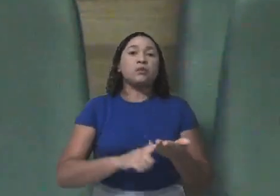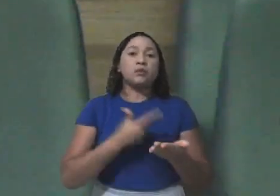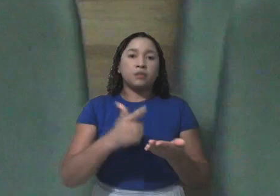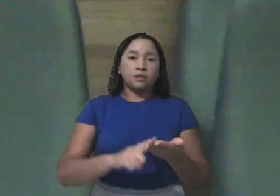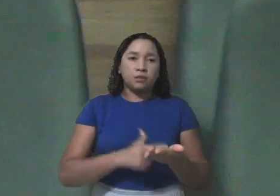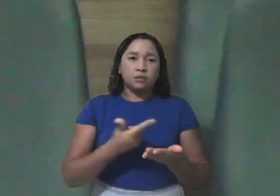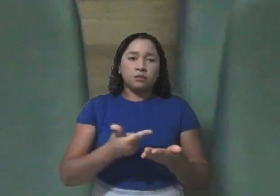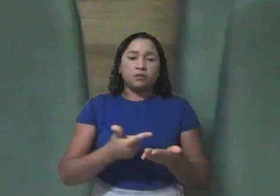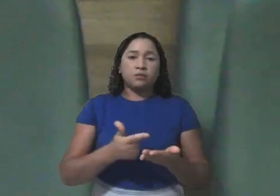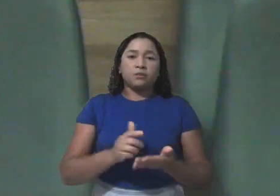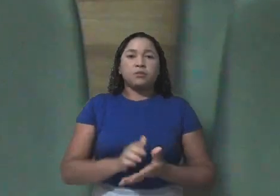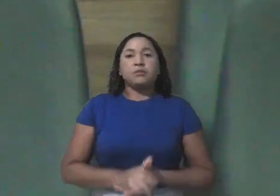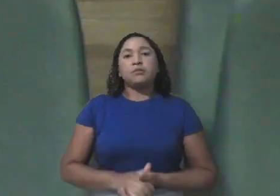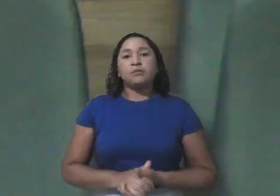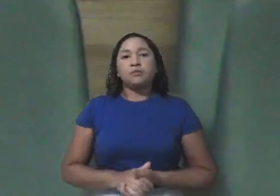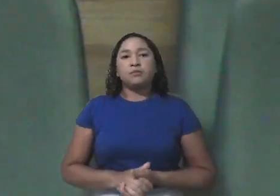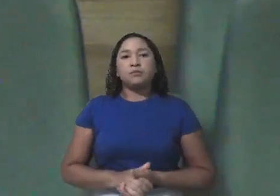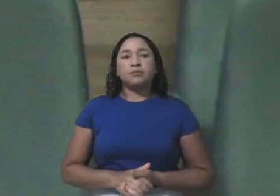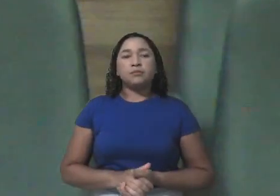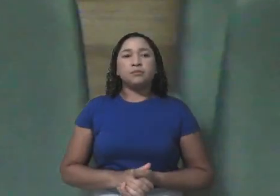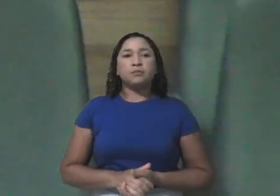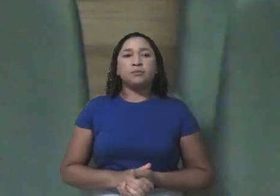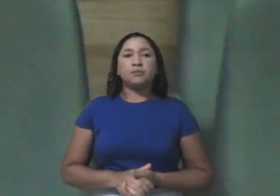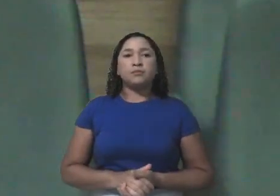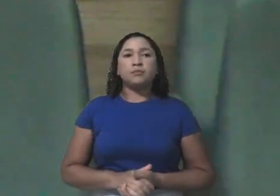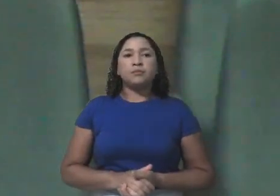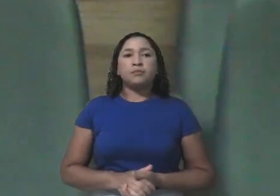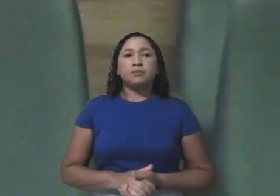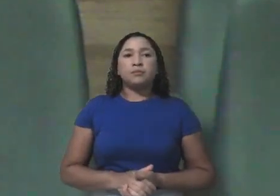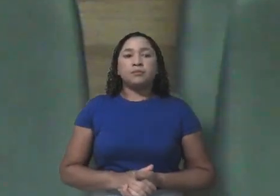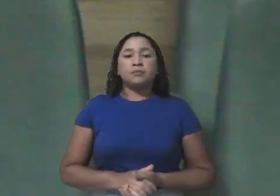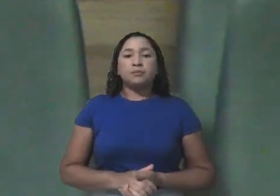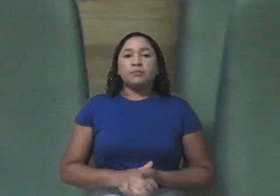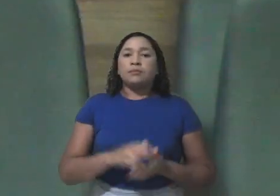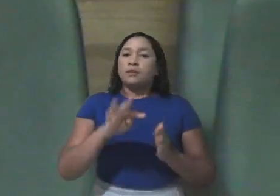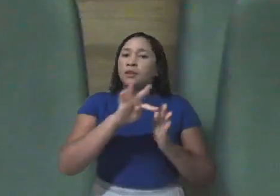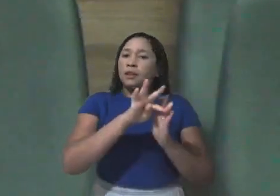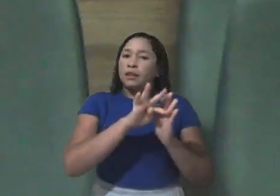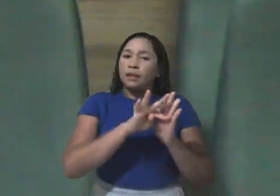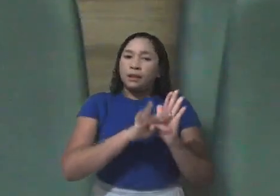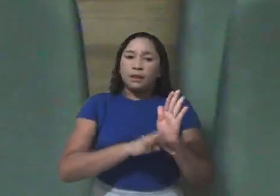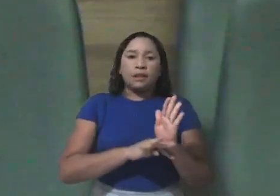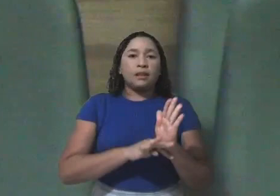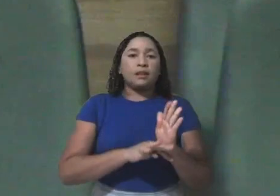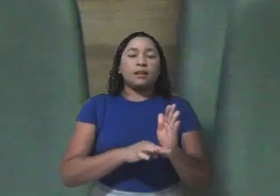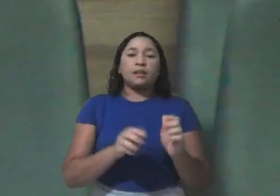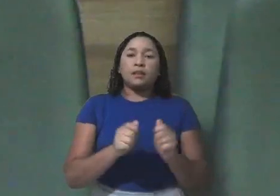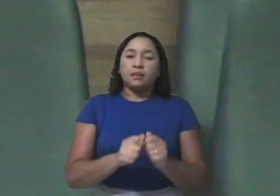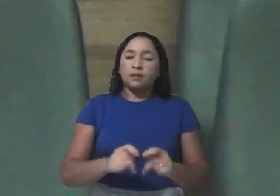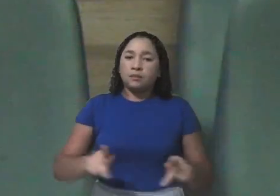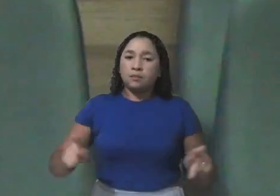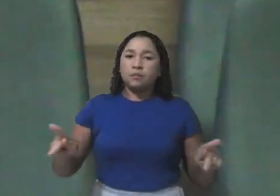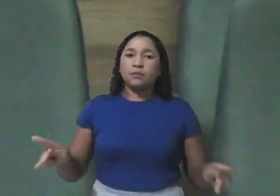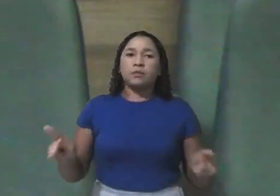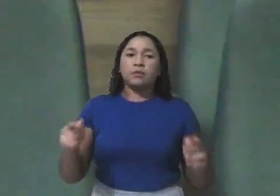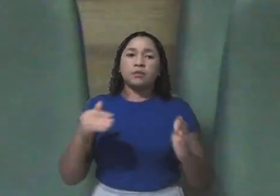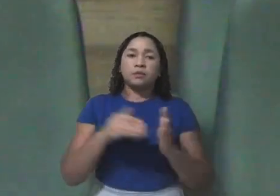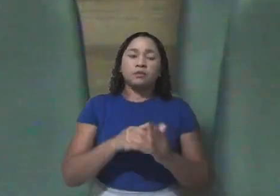grande texto escatológico, que é o texto do Apocalipse, está no último livro.